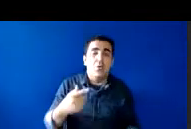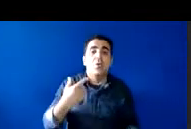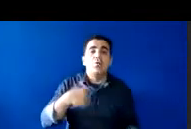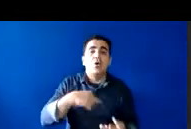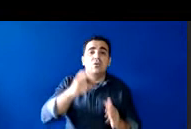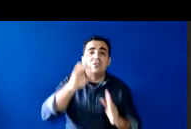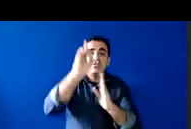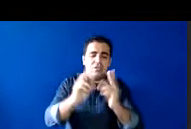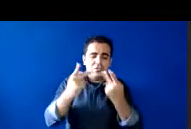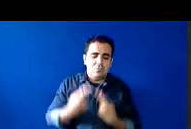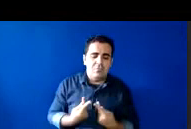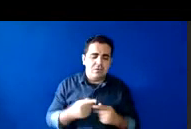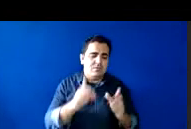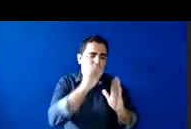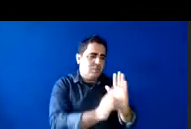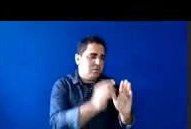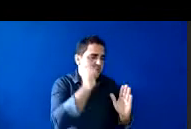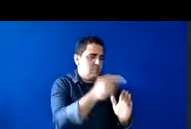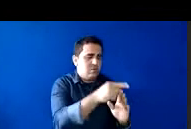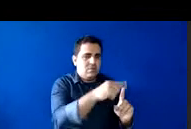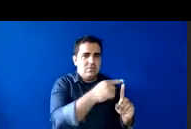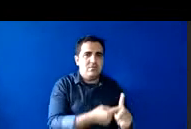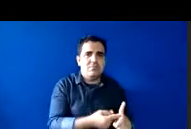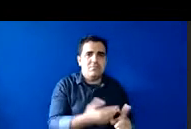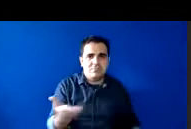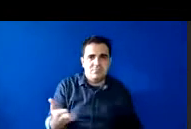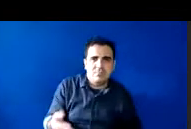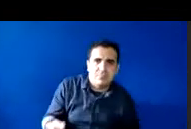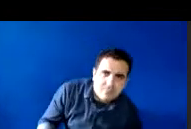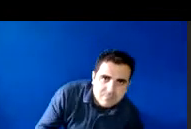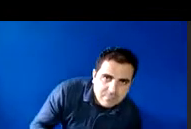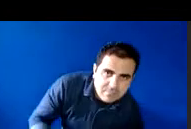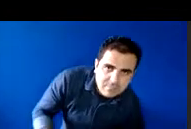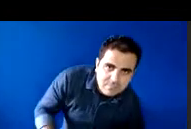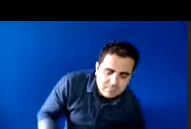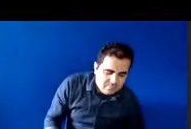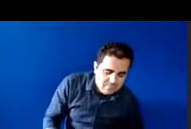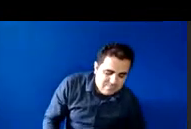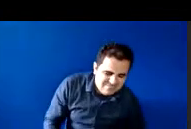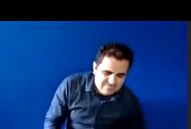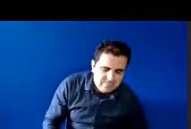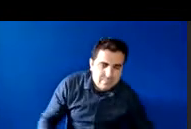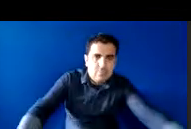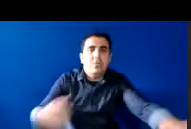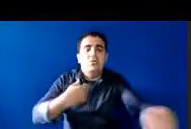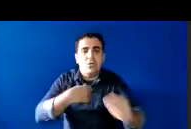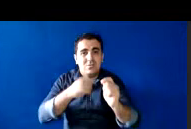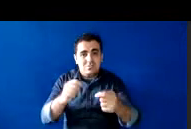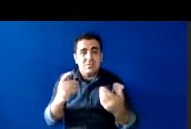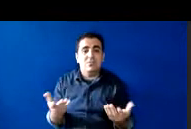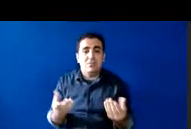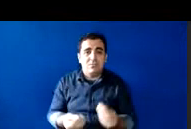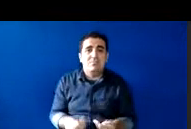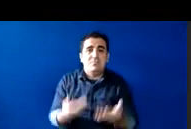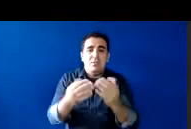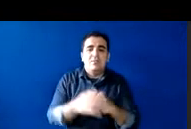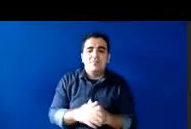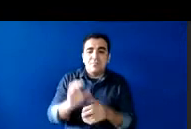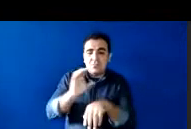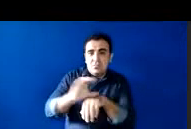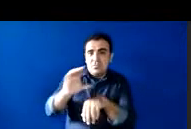e também os dos outros. Então, essa é a capacitação que nós precisamos ofertar nos cursos de